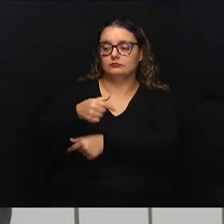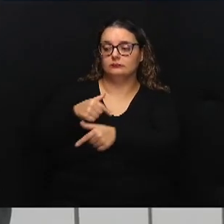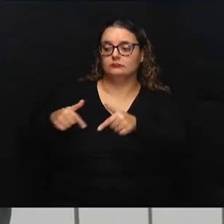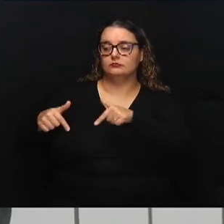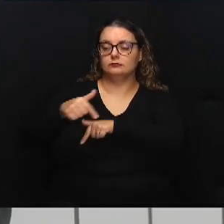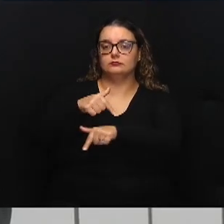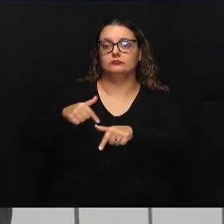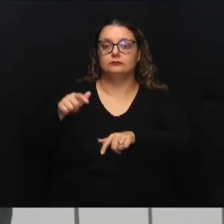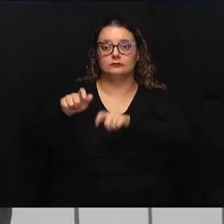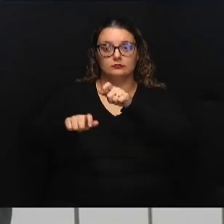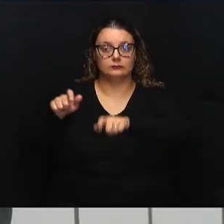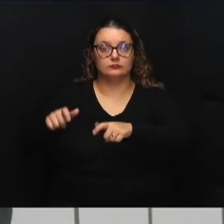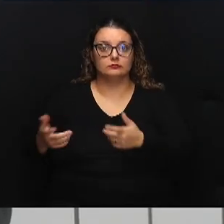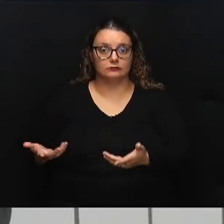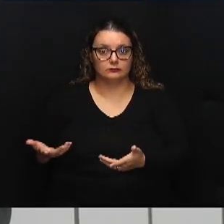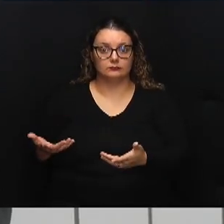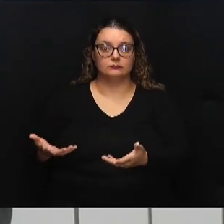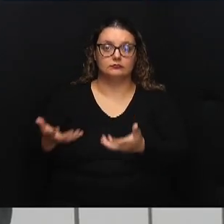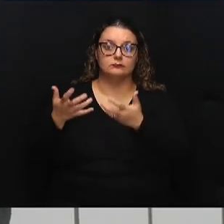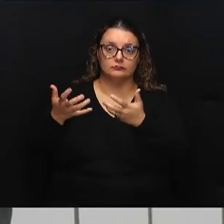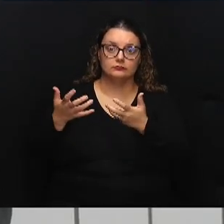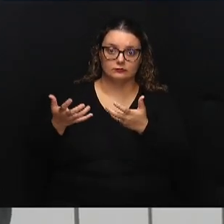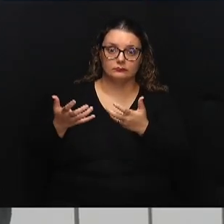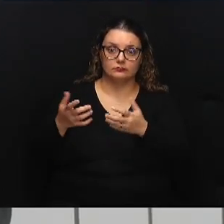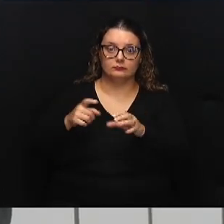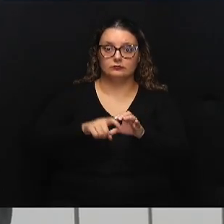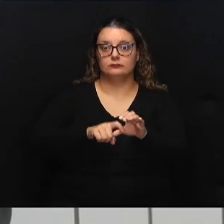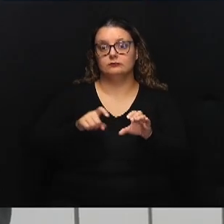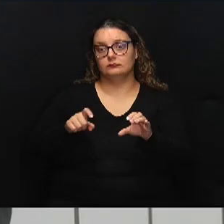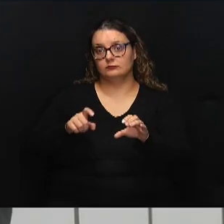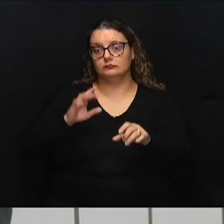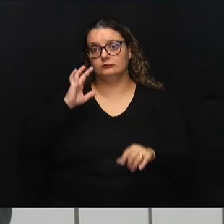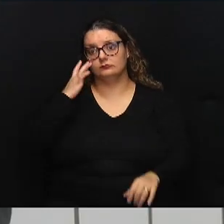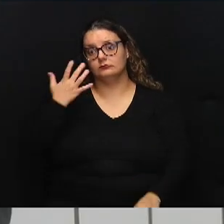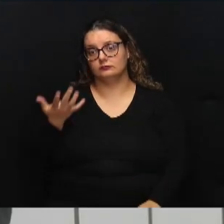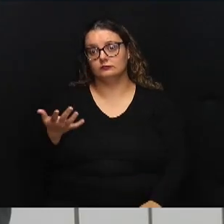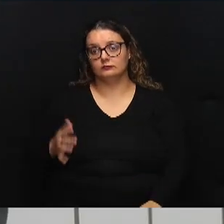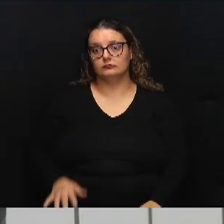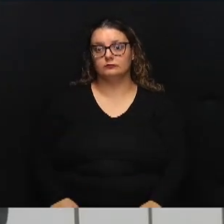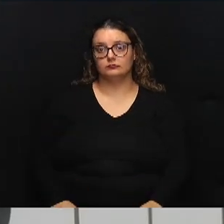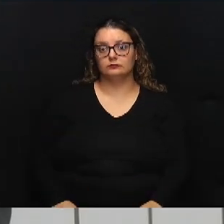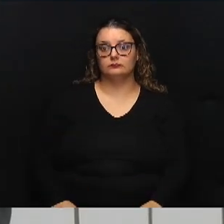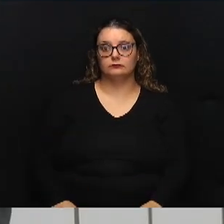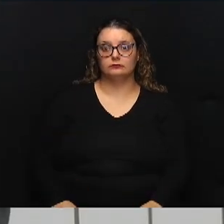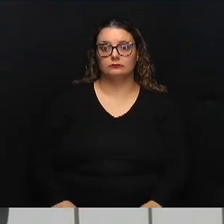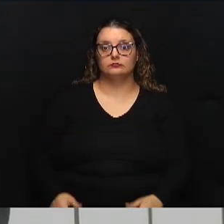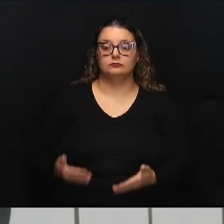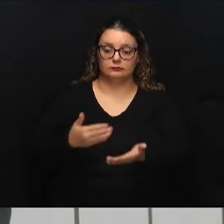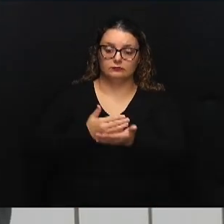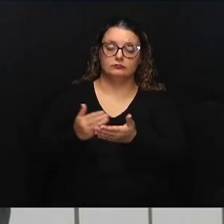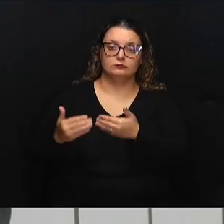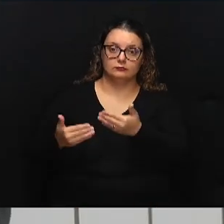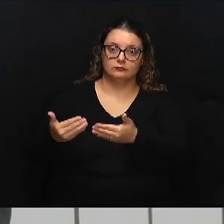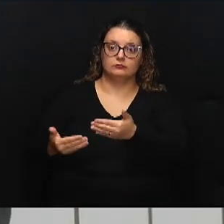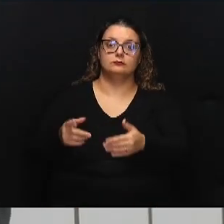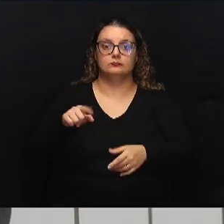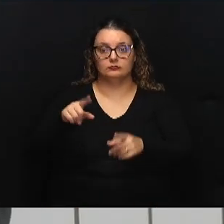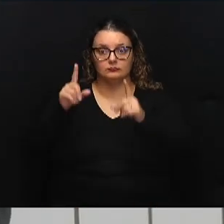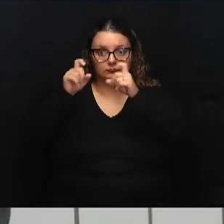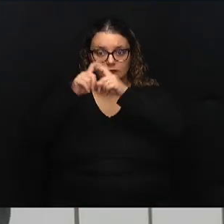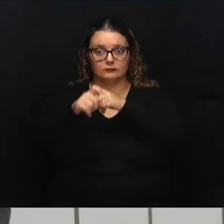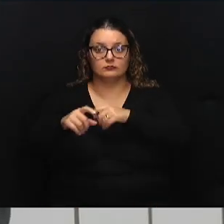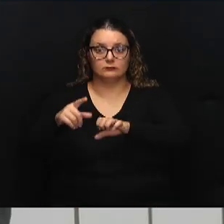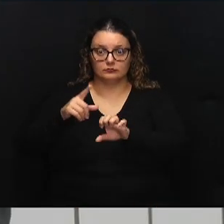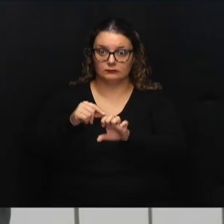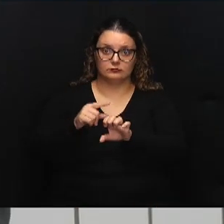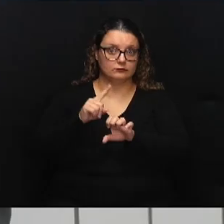pessoas realmente quererem ser independentes, né? E partir para isso, né? Porque é difícil você